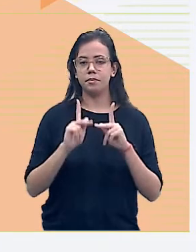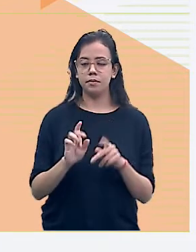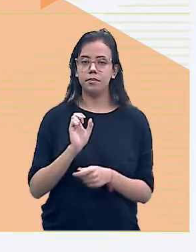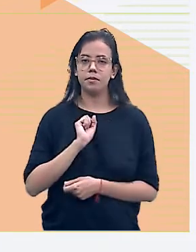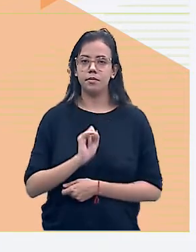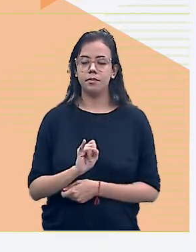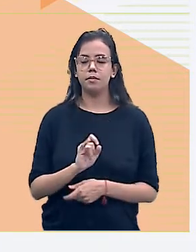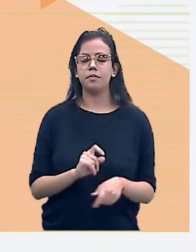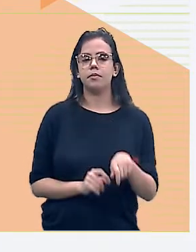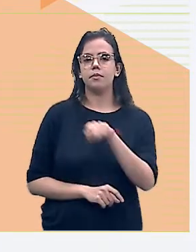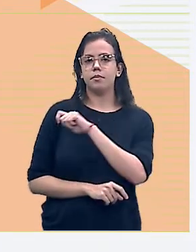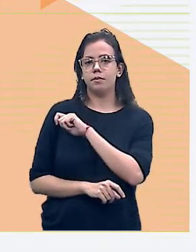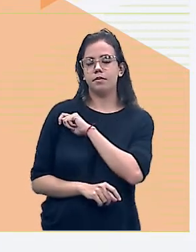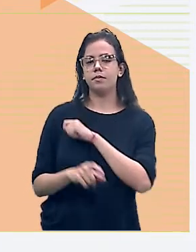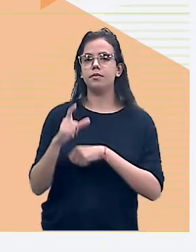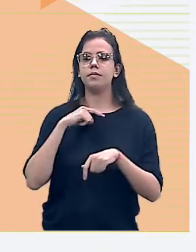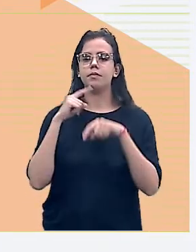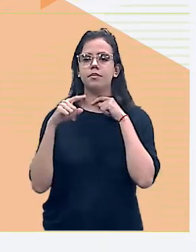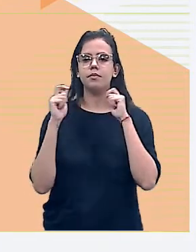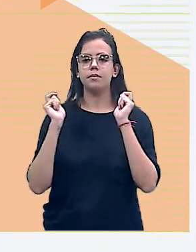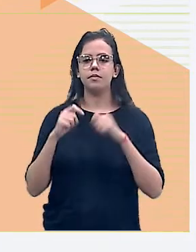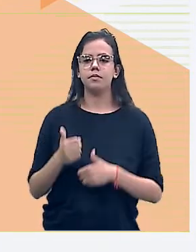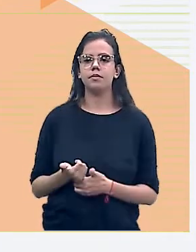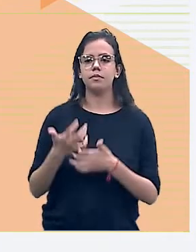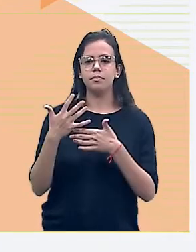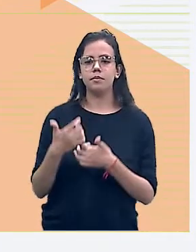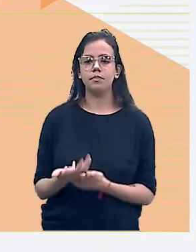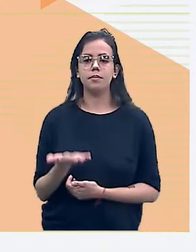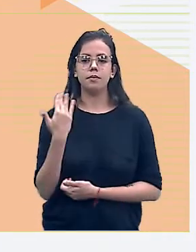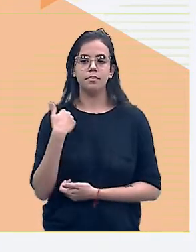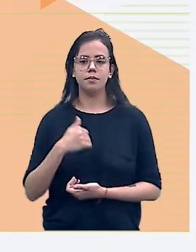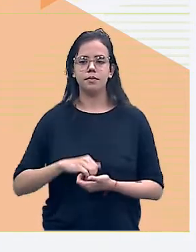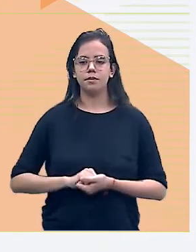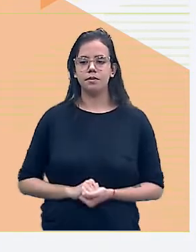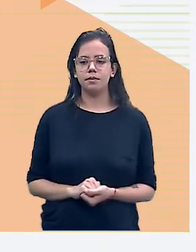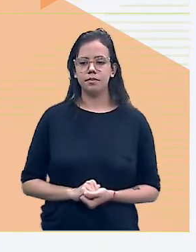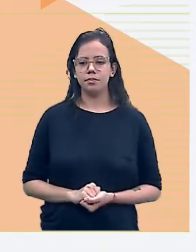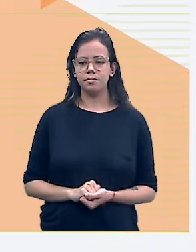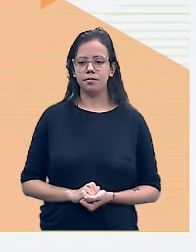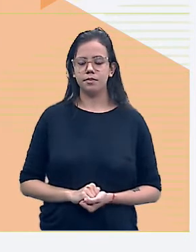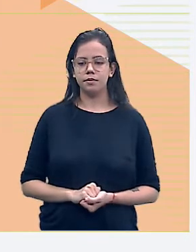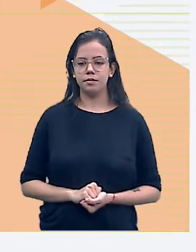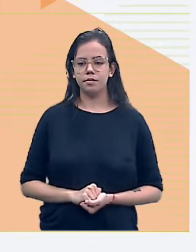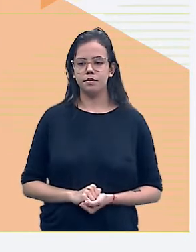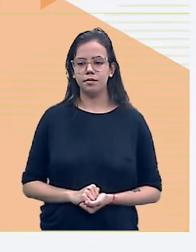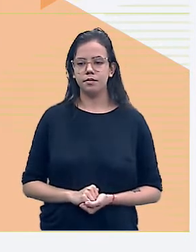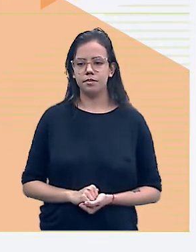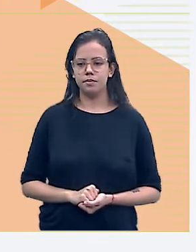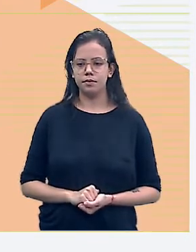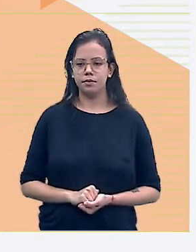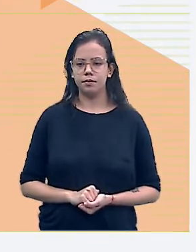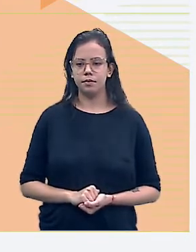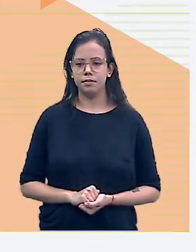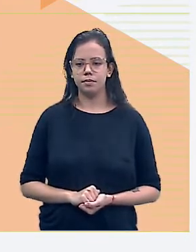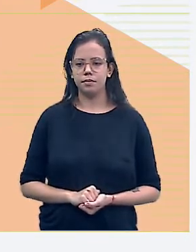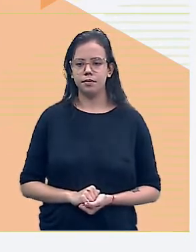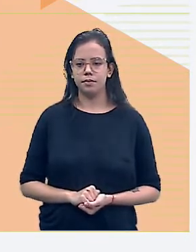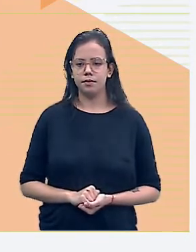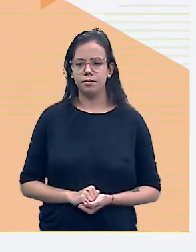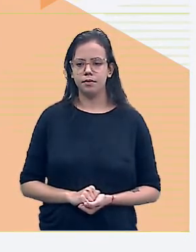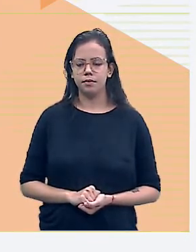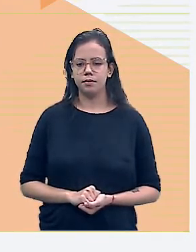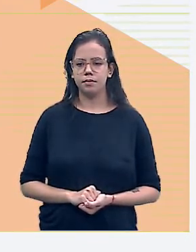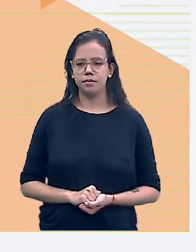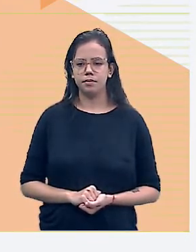tiver alguma dúvida pode colocar aqui no chat vamos lá é é e